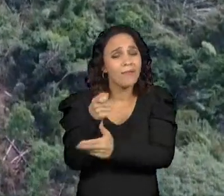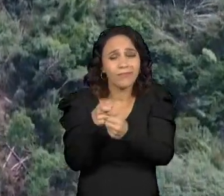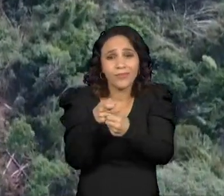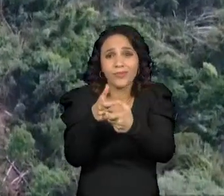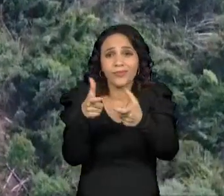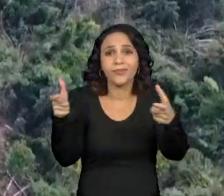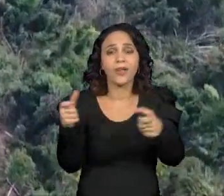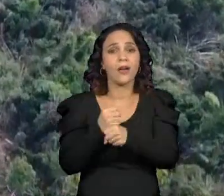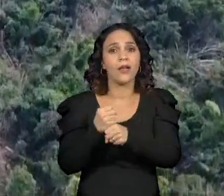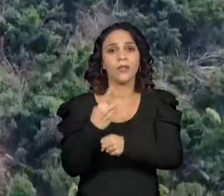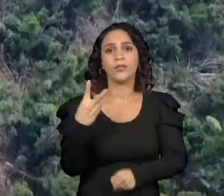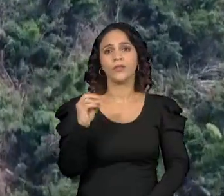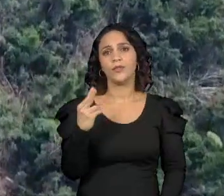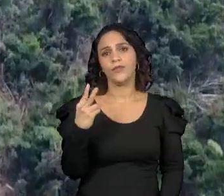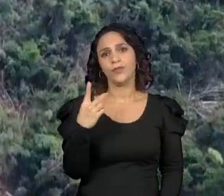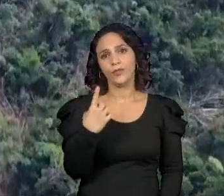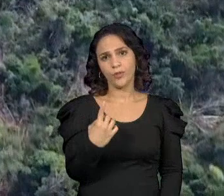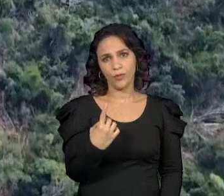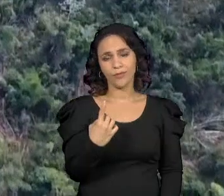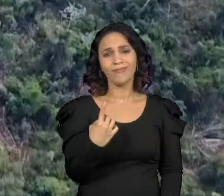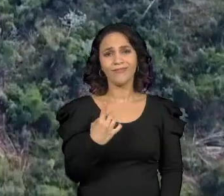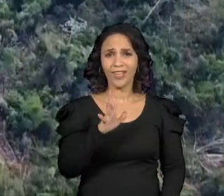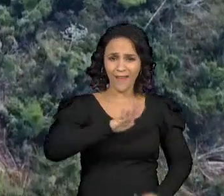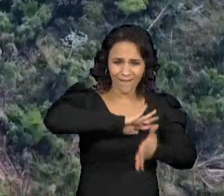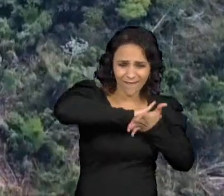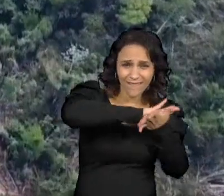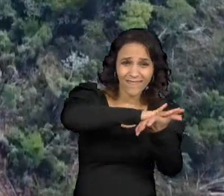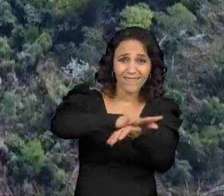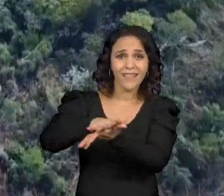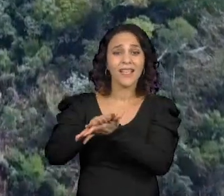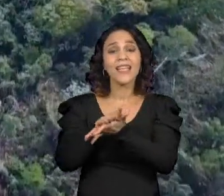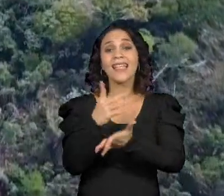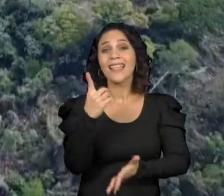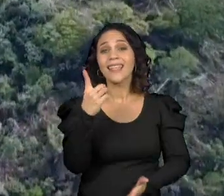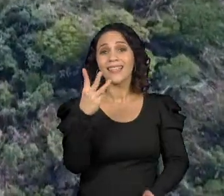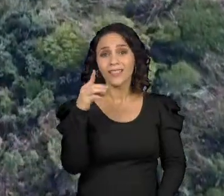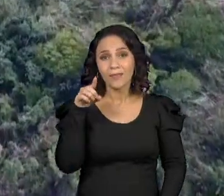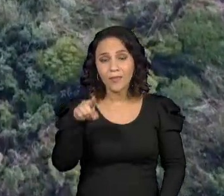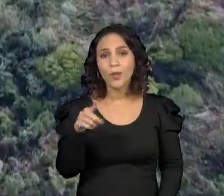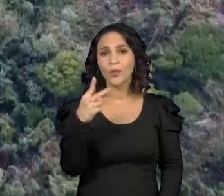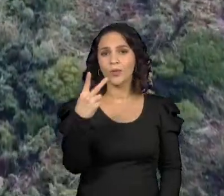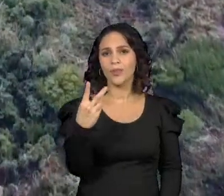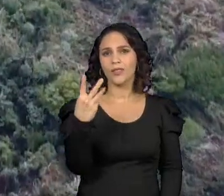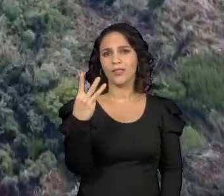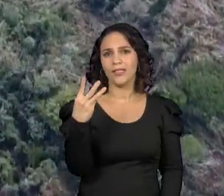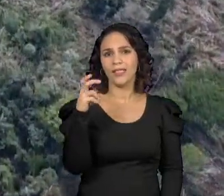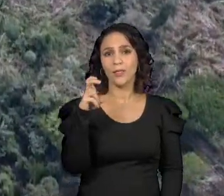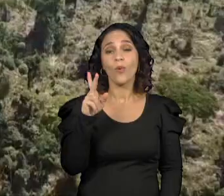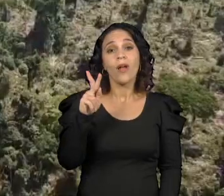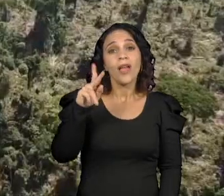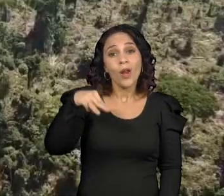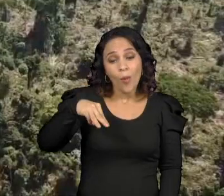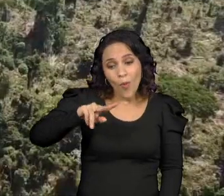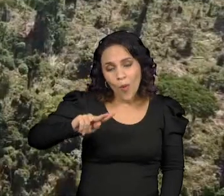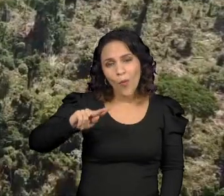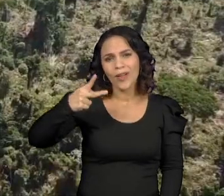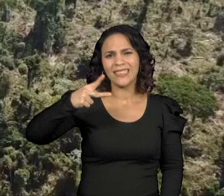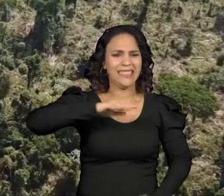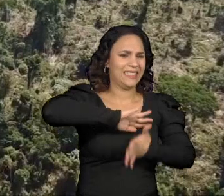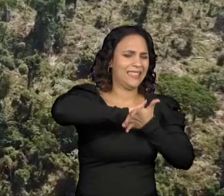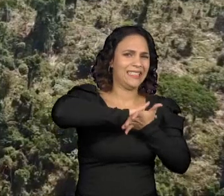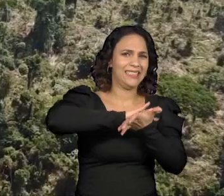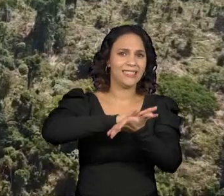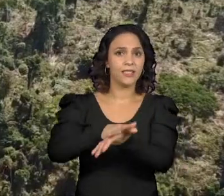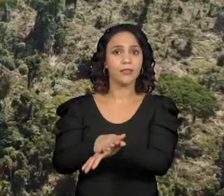em 2021. Foi destruída uma área de 13.235 quilômetros quadrados. alta